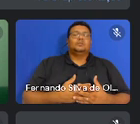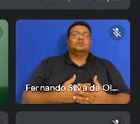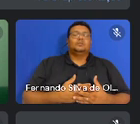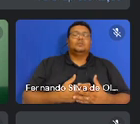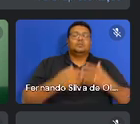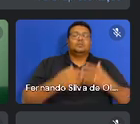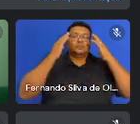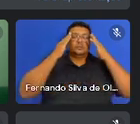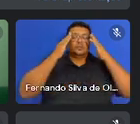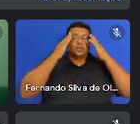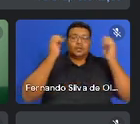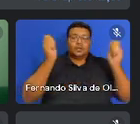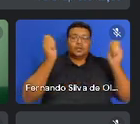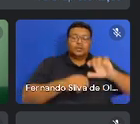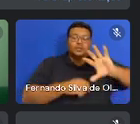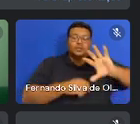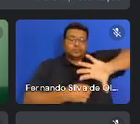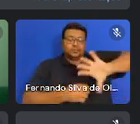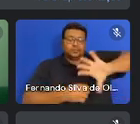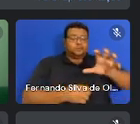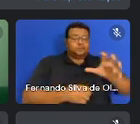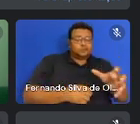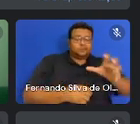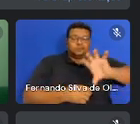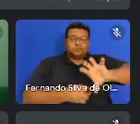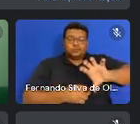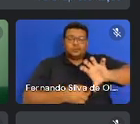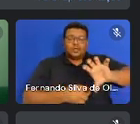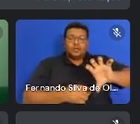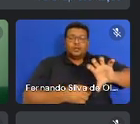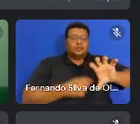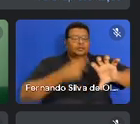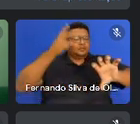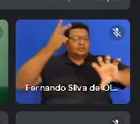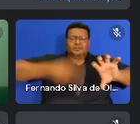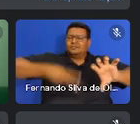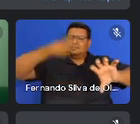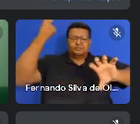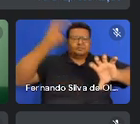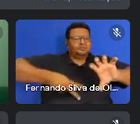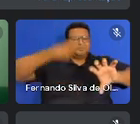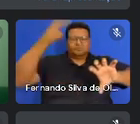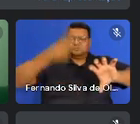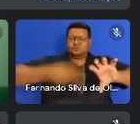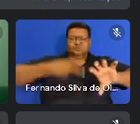E eu posso girar de um lado ou do outro, eu vou ter sempre essa